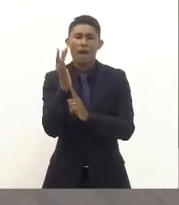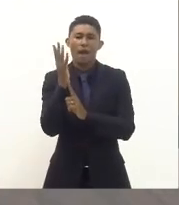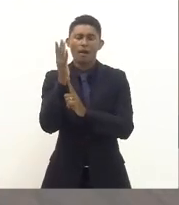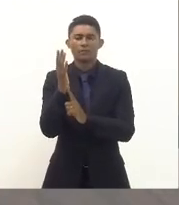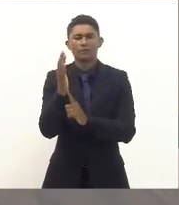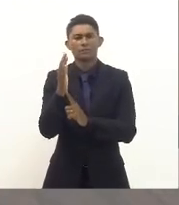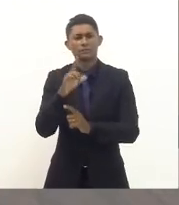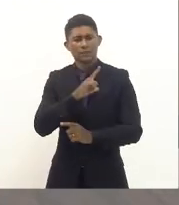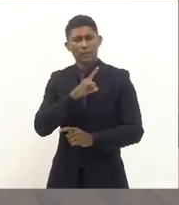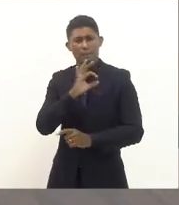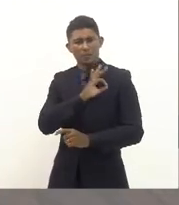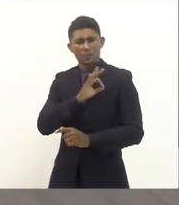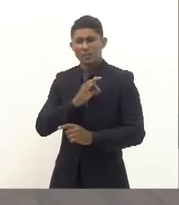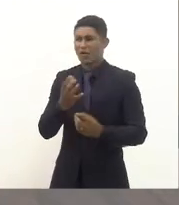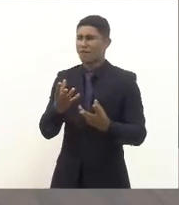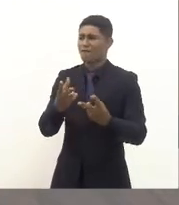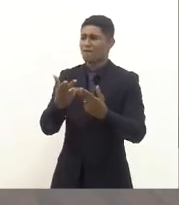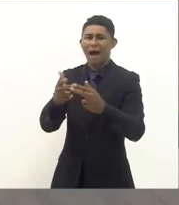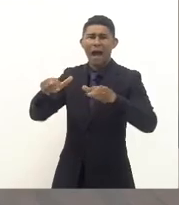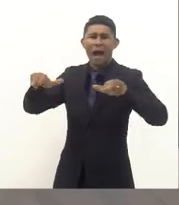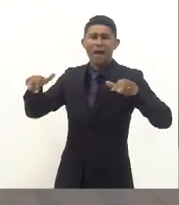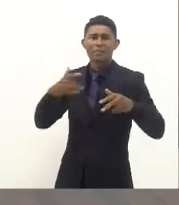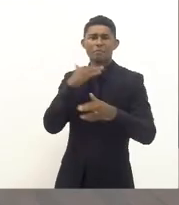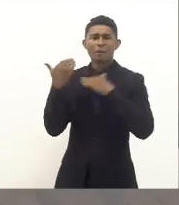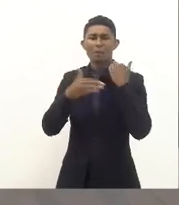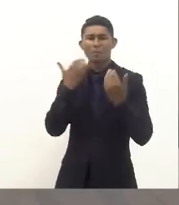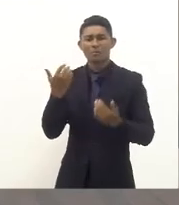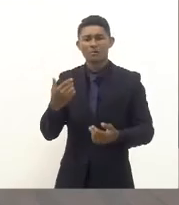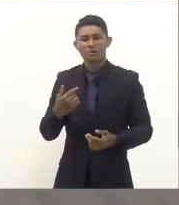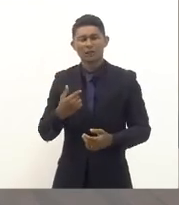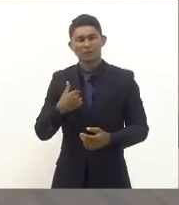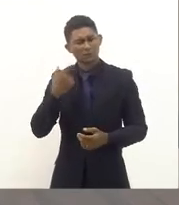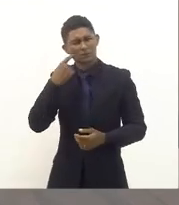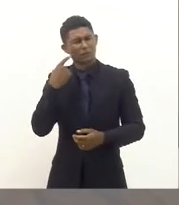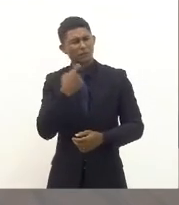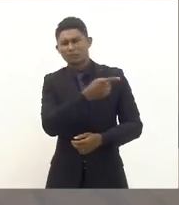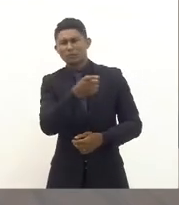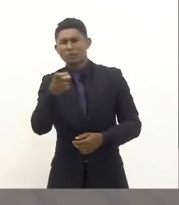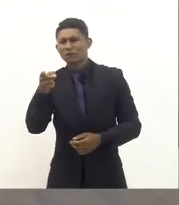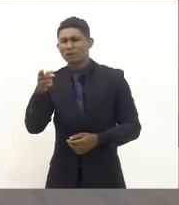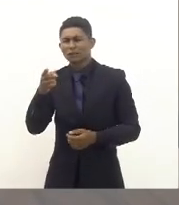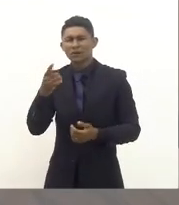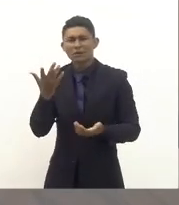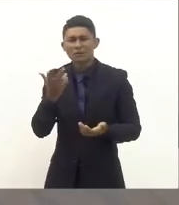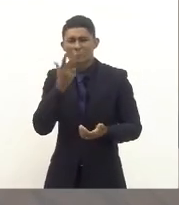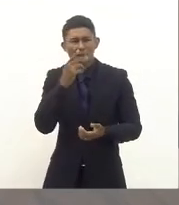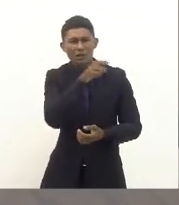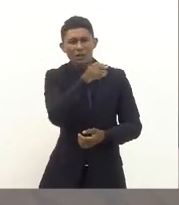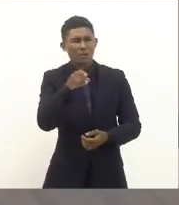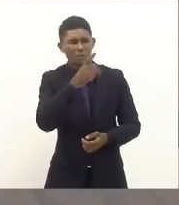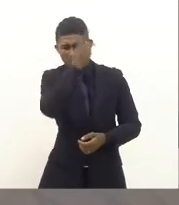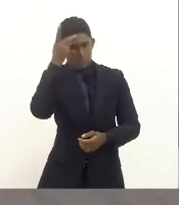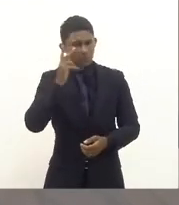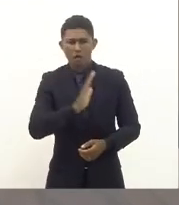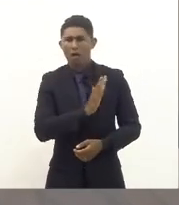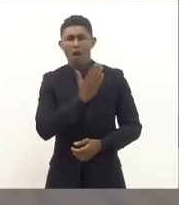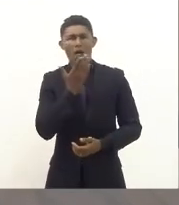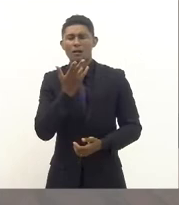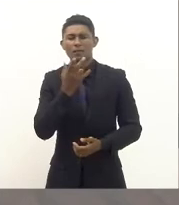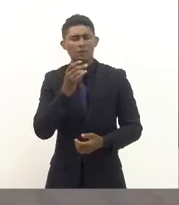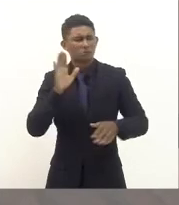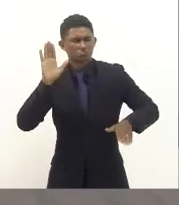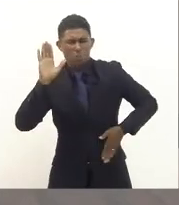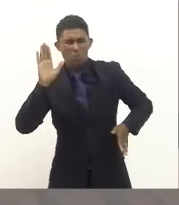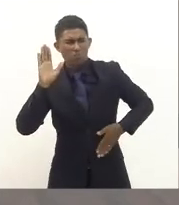mortos em serviço eu não vejo vim para cá e indignação da foto da mesma forma que a flora admiração Quando